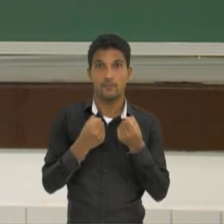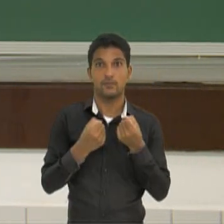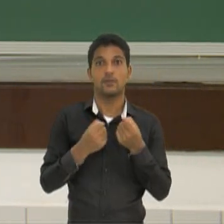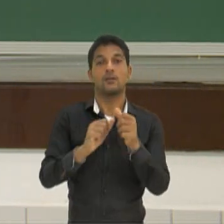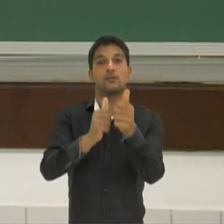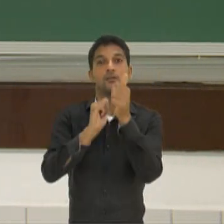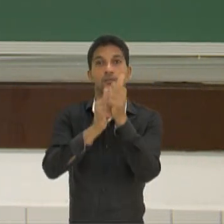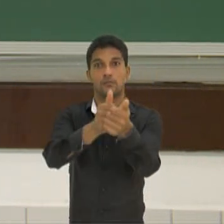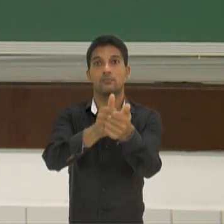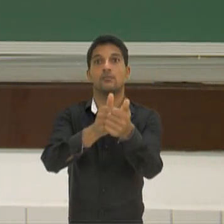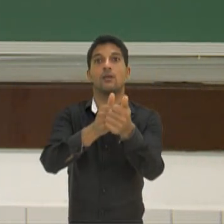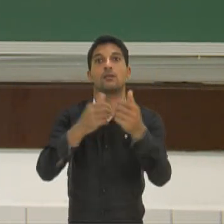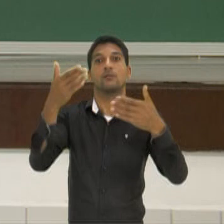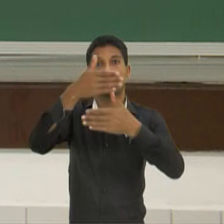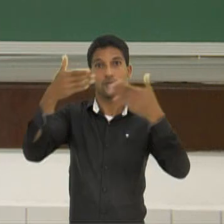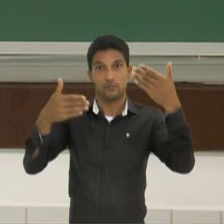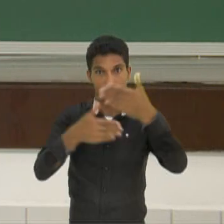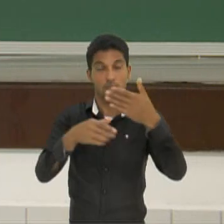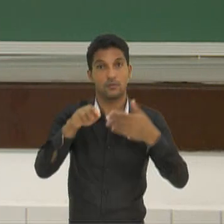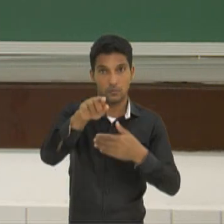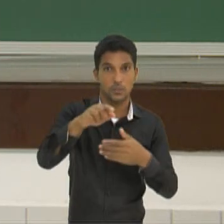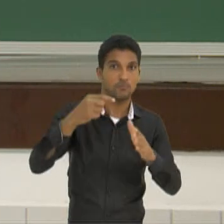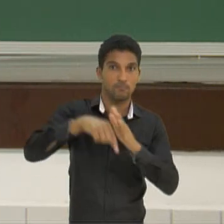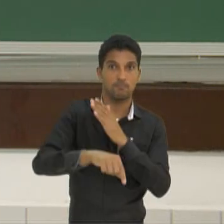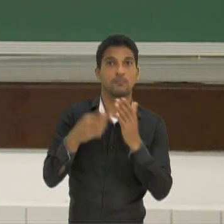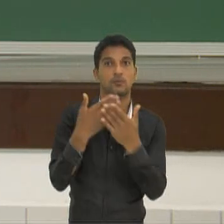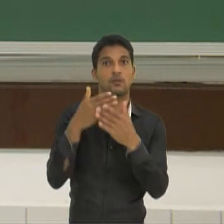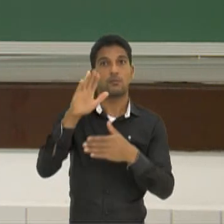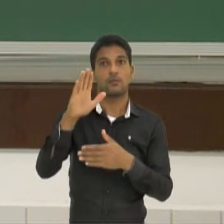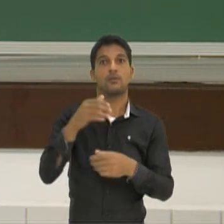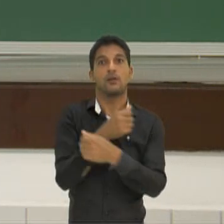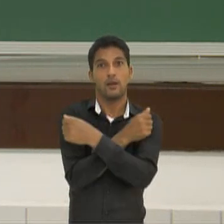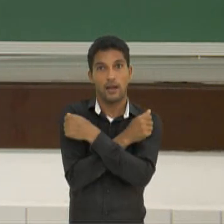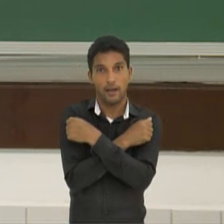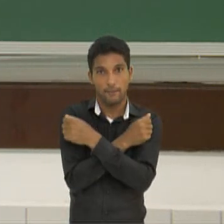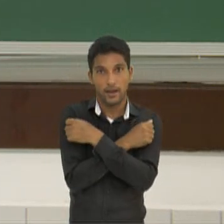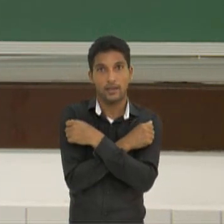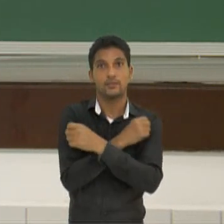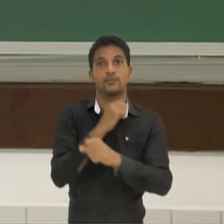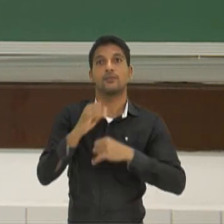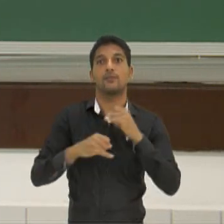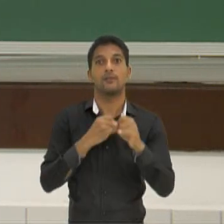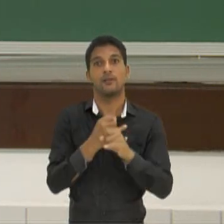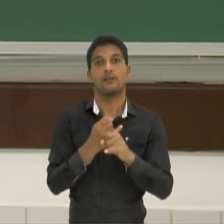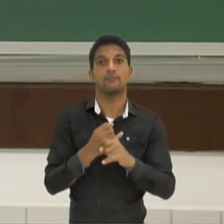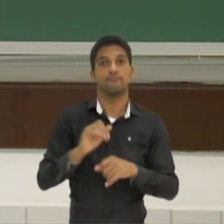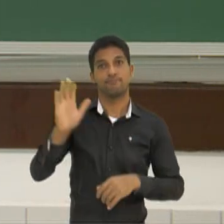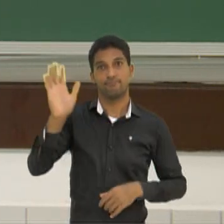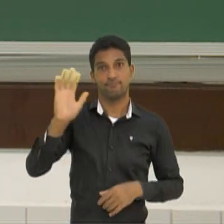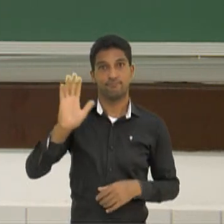slides para aprofundamento nos estudos e um abraço virtual. Fiquem em casa se puderem.